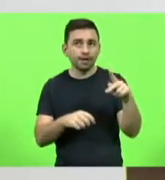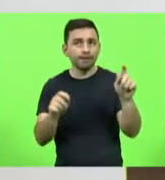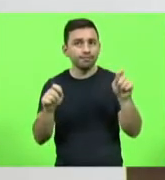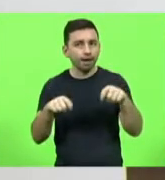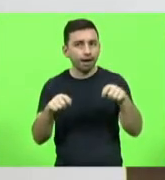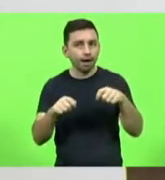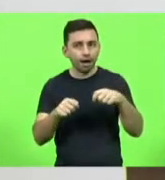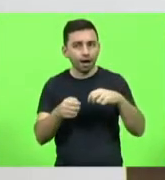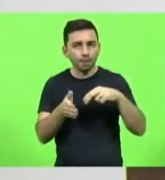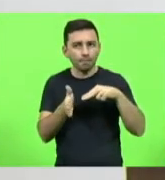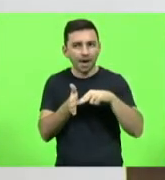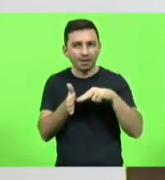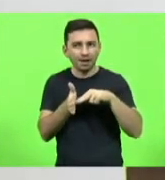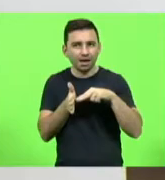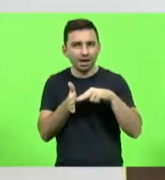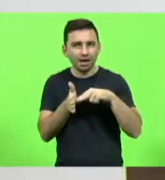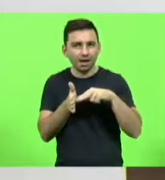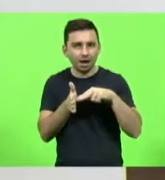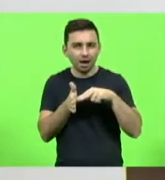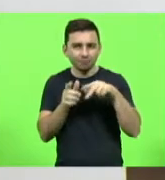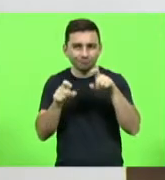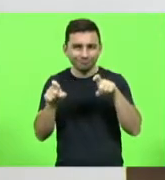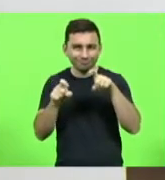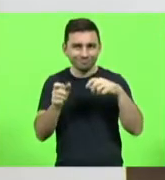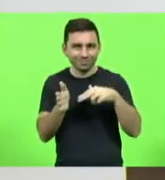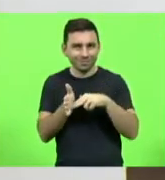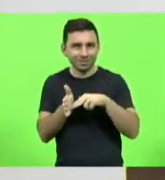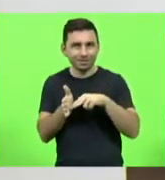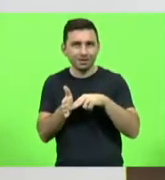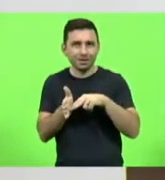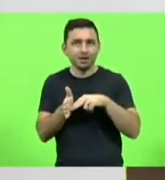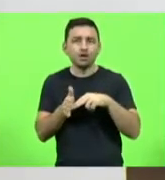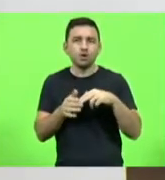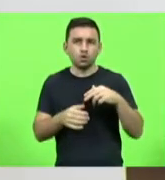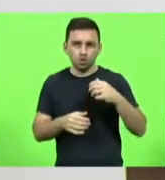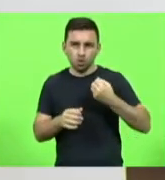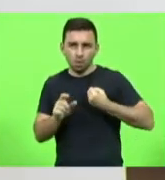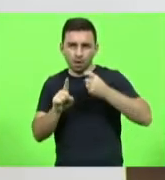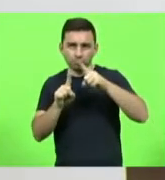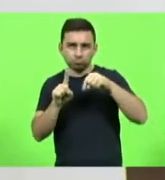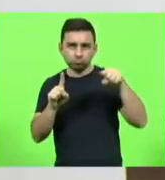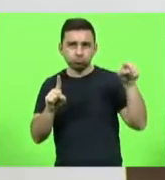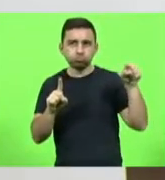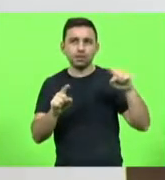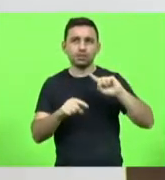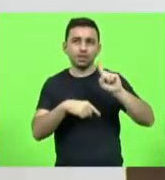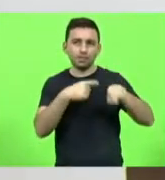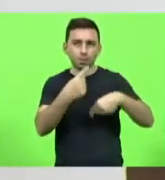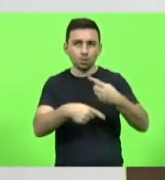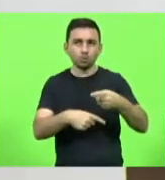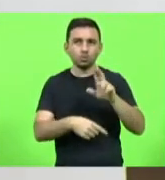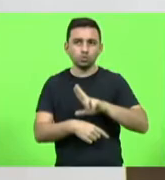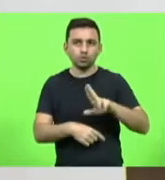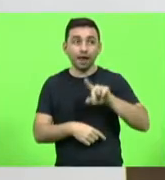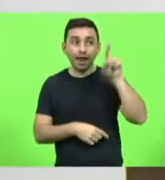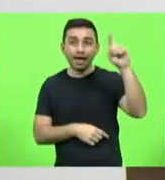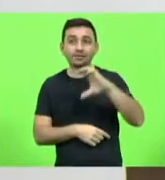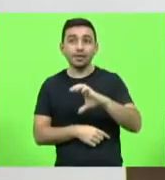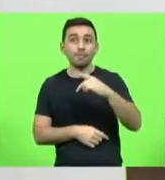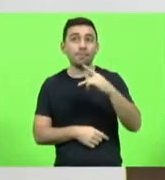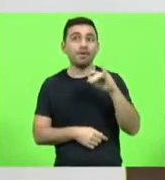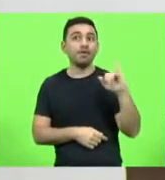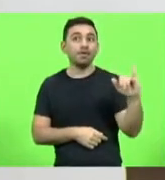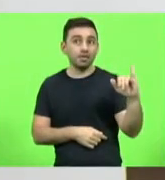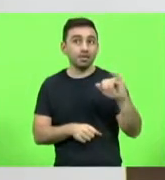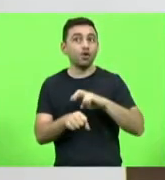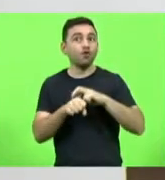pendrive isso aí, né, no governo sem papel, ele pode utilizar esses números aí posteriormente lá na CPI do Covid, né?